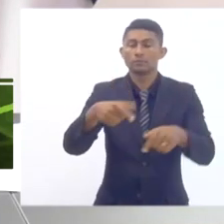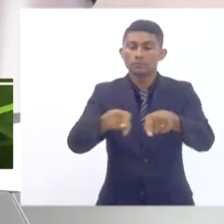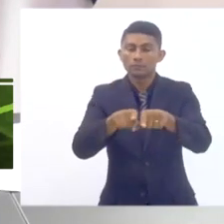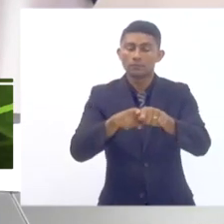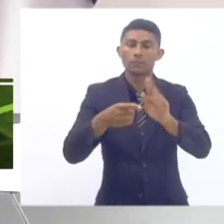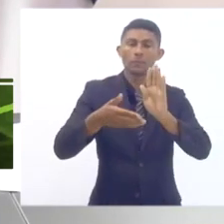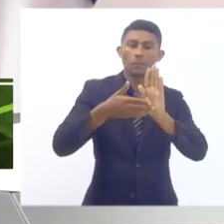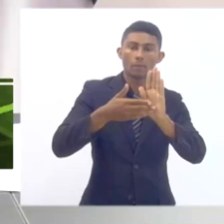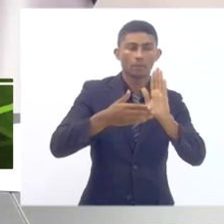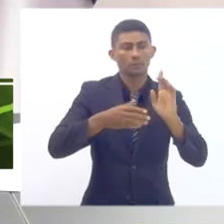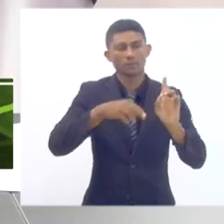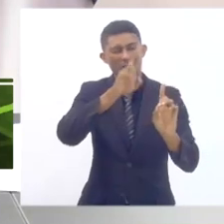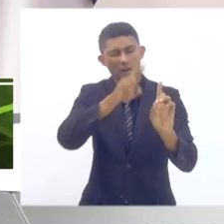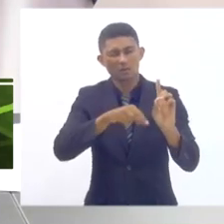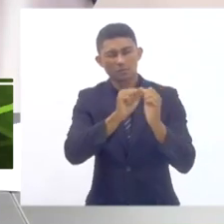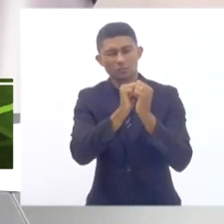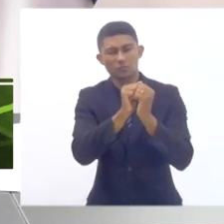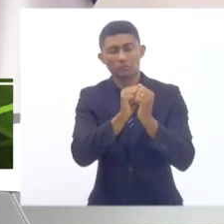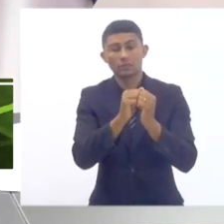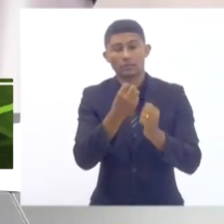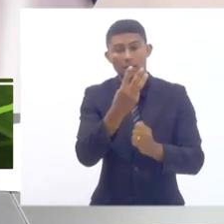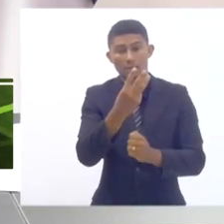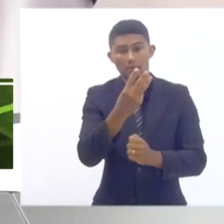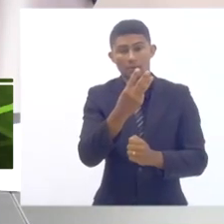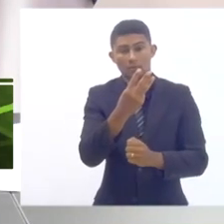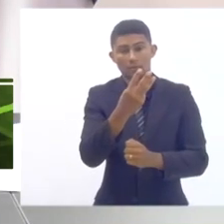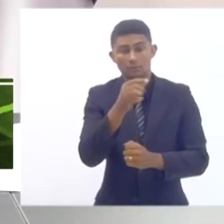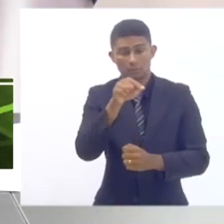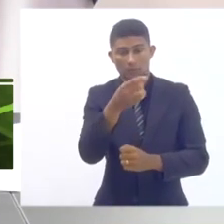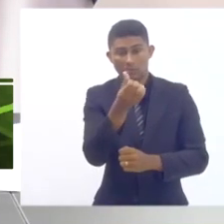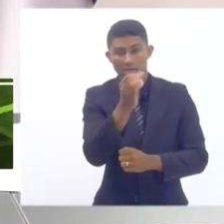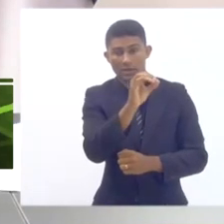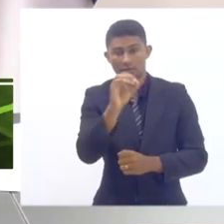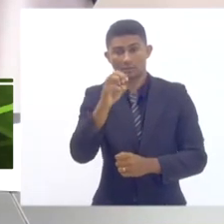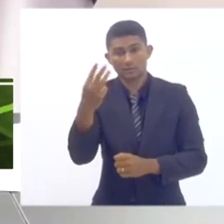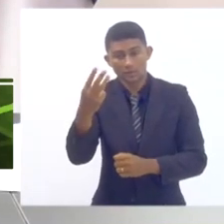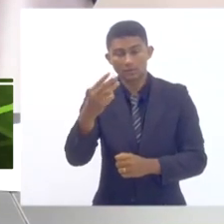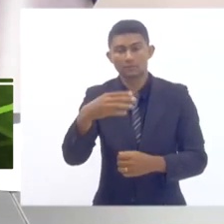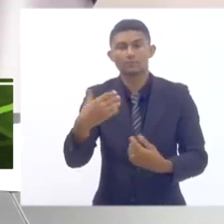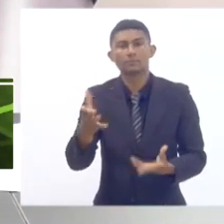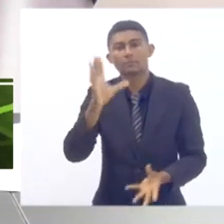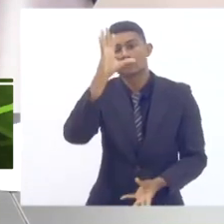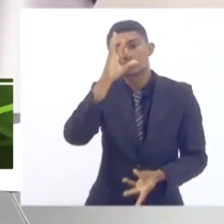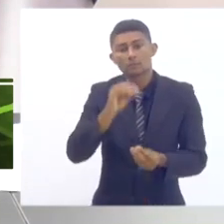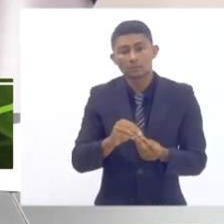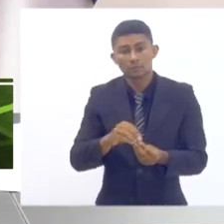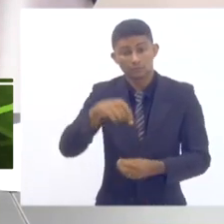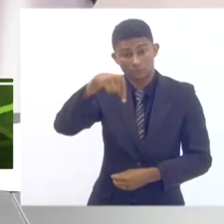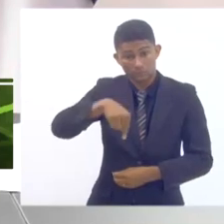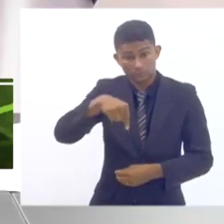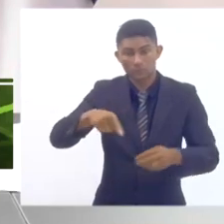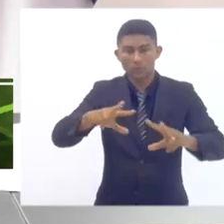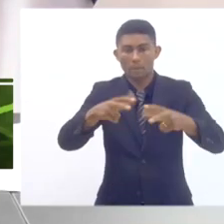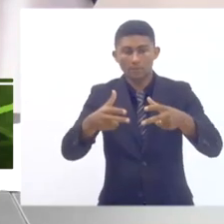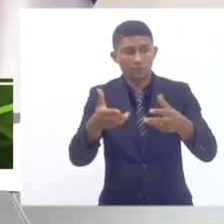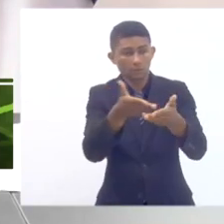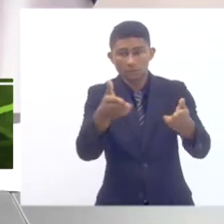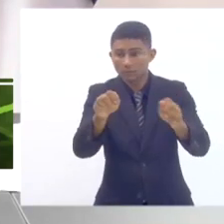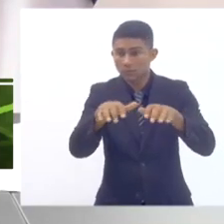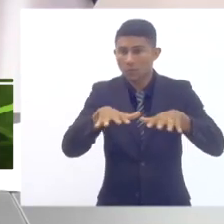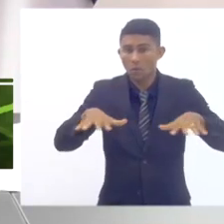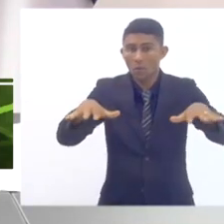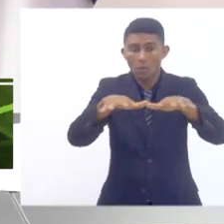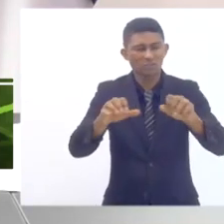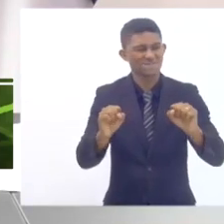com a relatoria 3.603, enfim. Só mostra de verdade o empenho de cada membro aqui dessa comissão, da